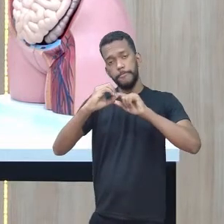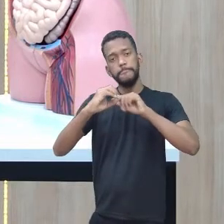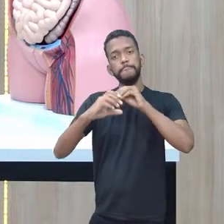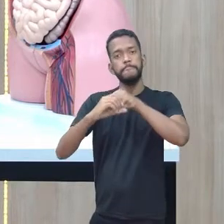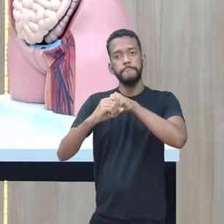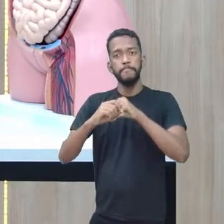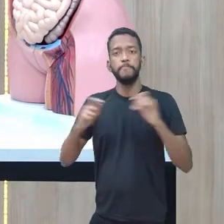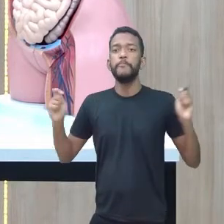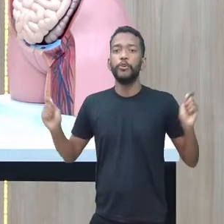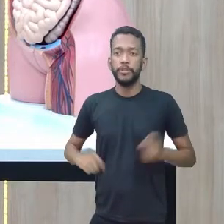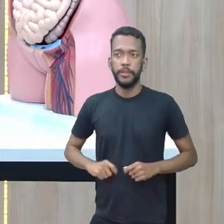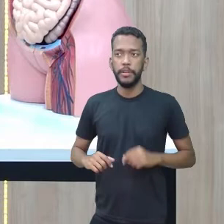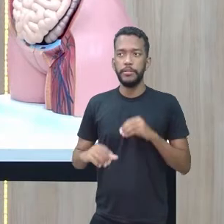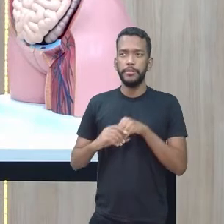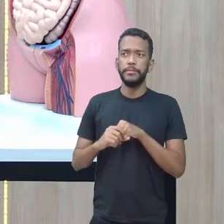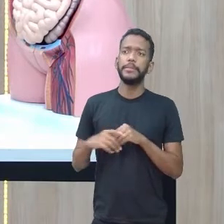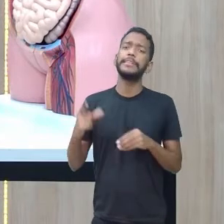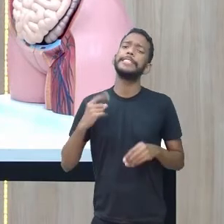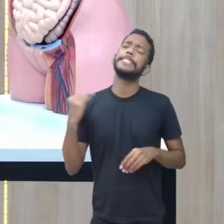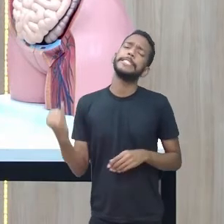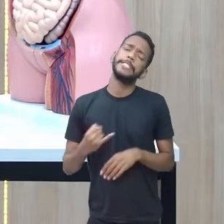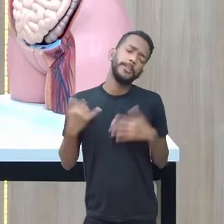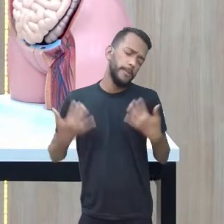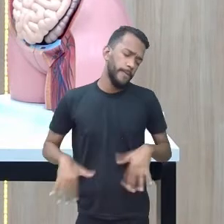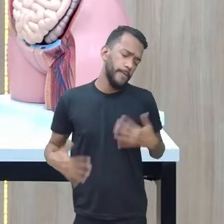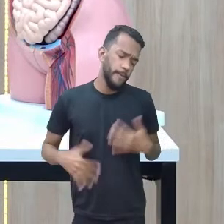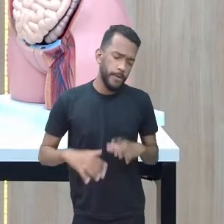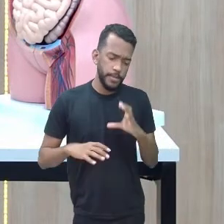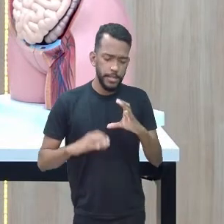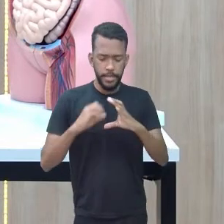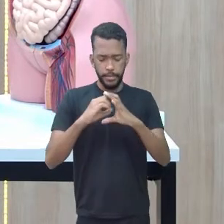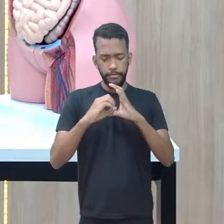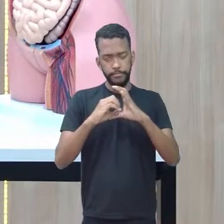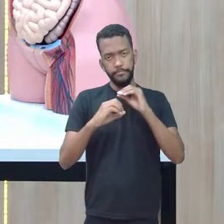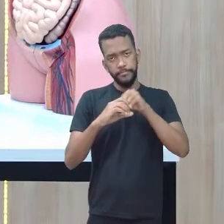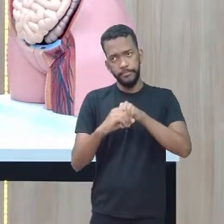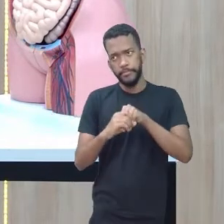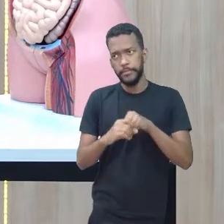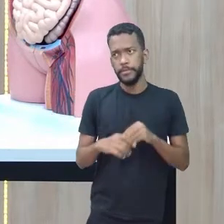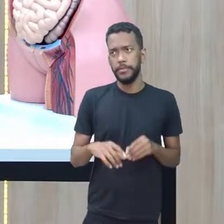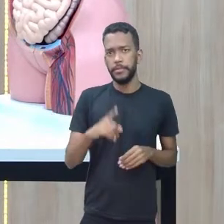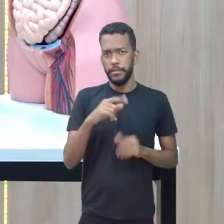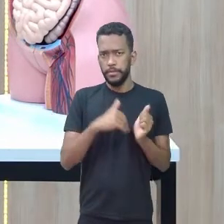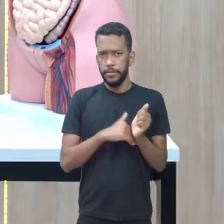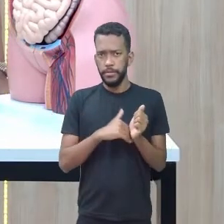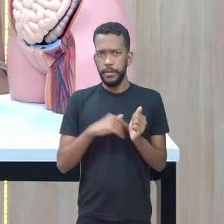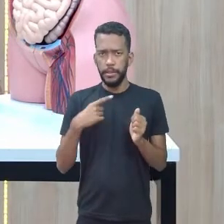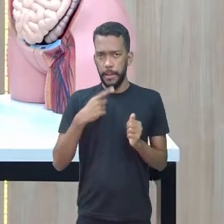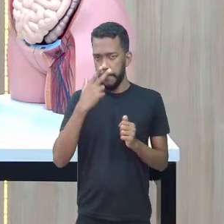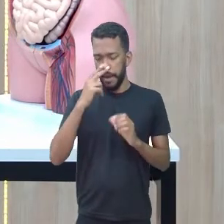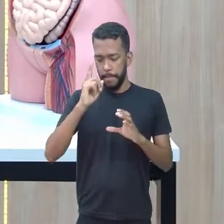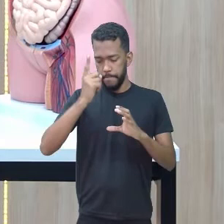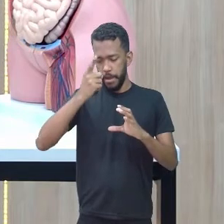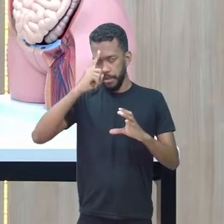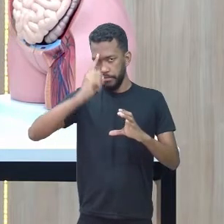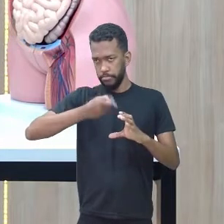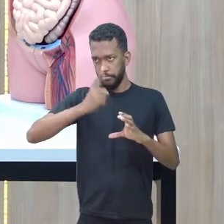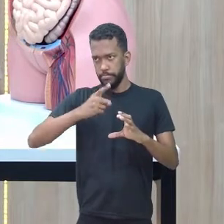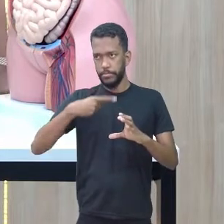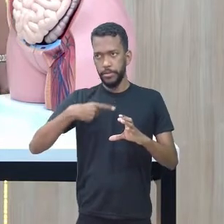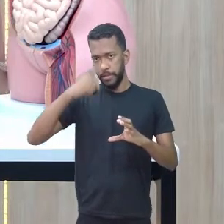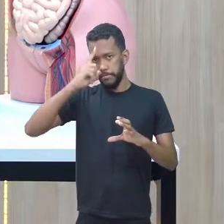gente, o núcleo tem uma importância dentro da célula. Em segredo, ele é o manda-chuva da célula.